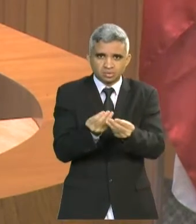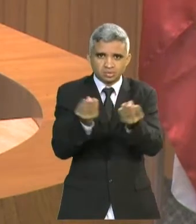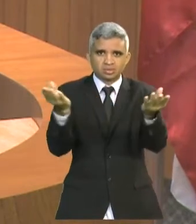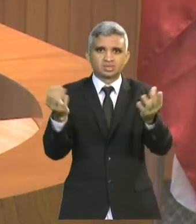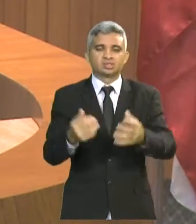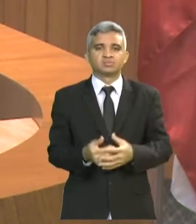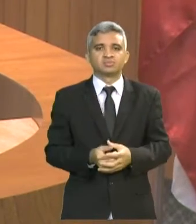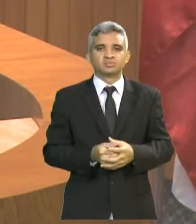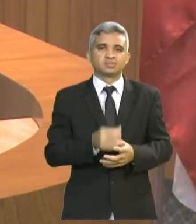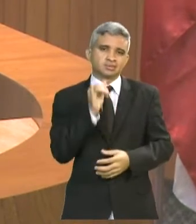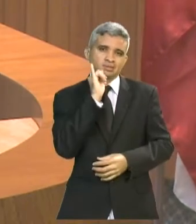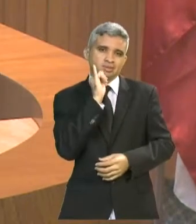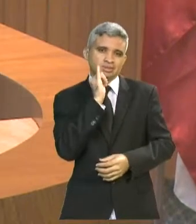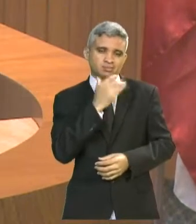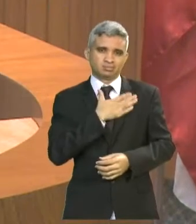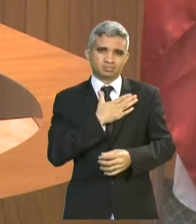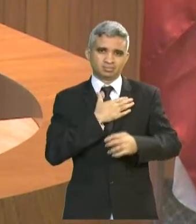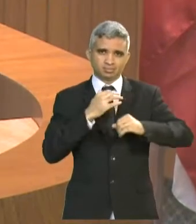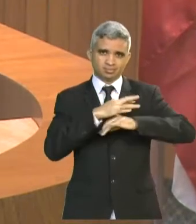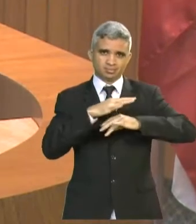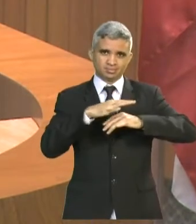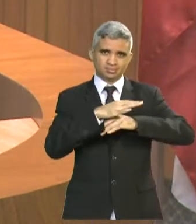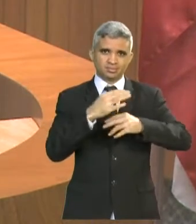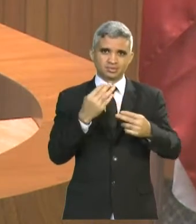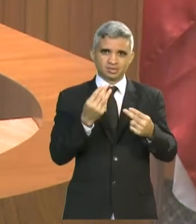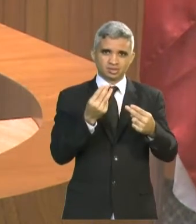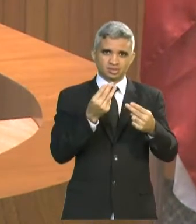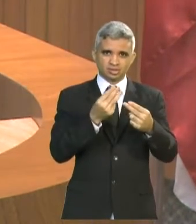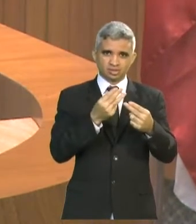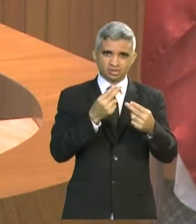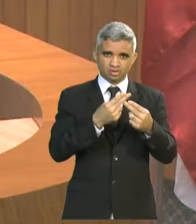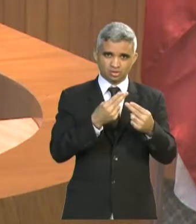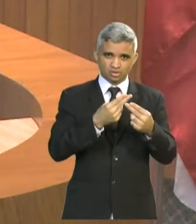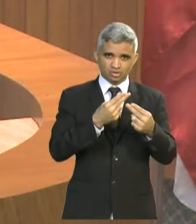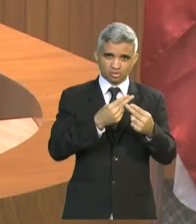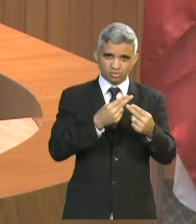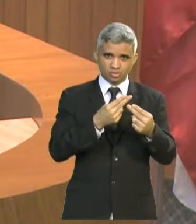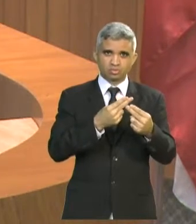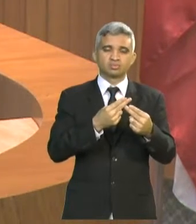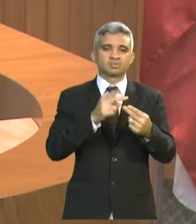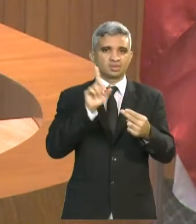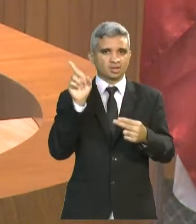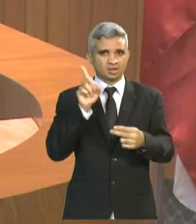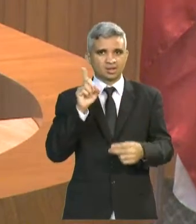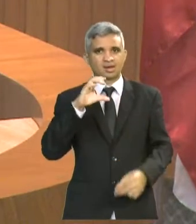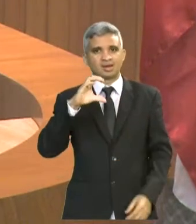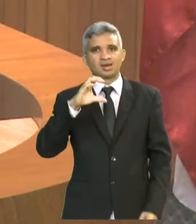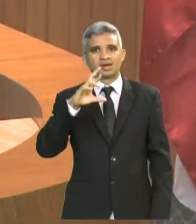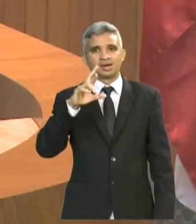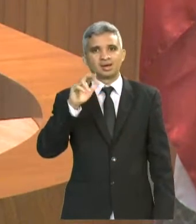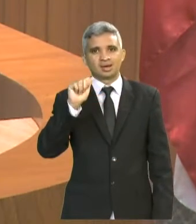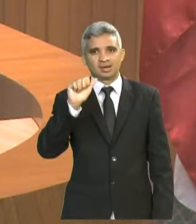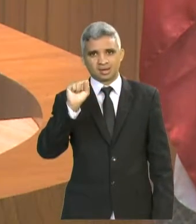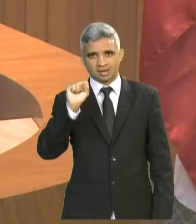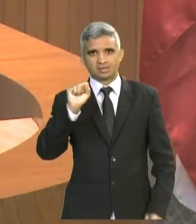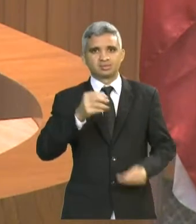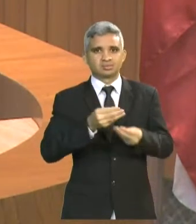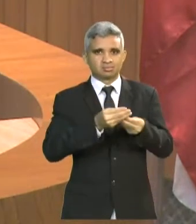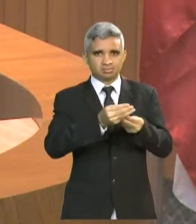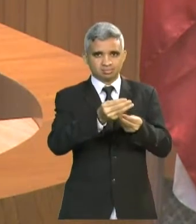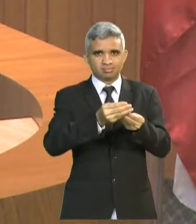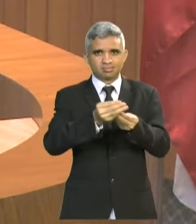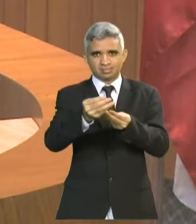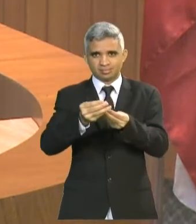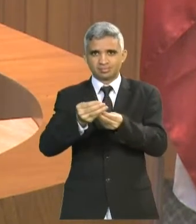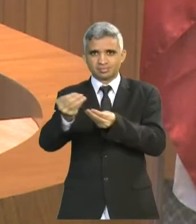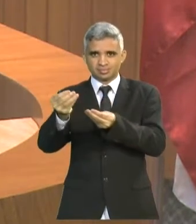Gás, aprovado pela Assembleia Legislativa, executado e pago com dinheiro do governo do Estado, que está sendo distribuído pelos CRAs municipais, em